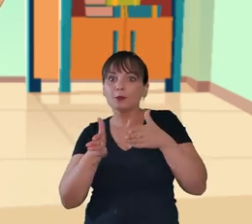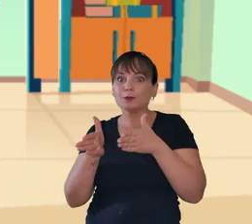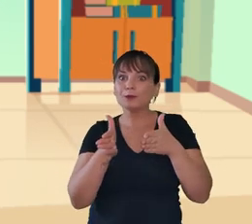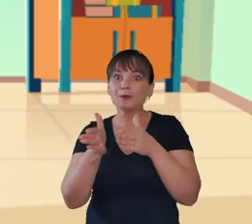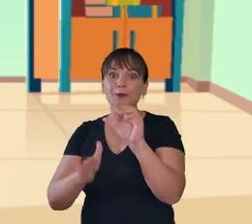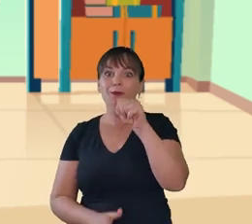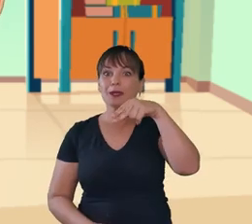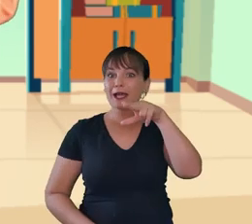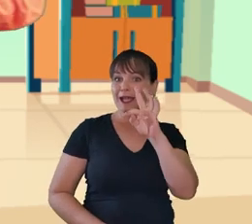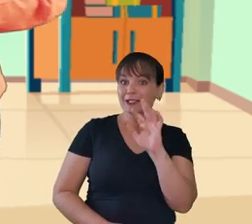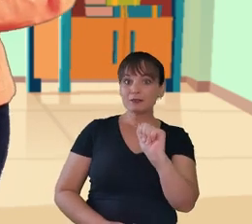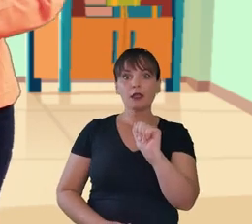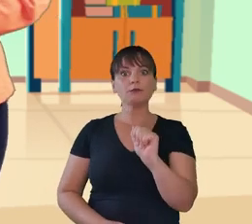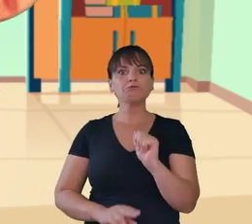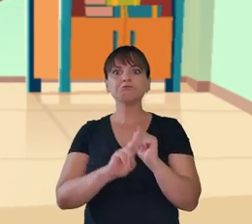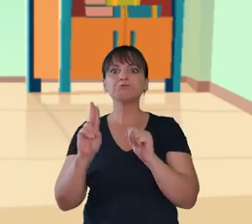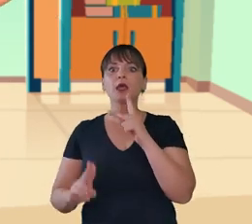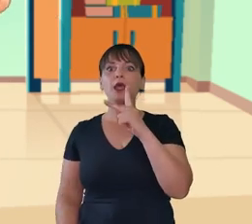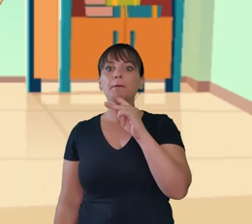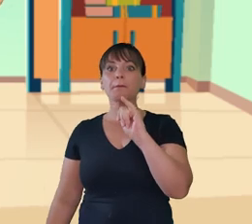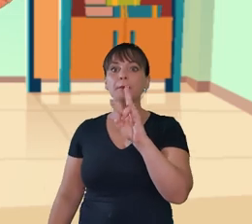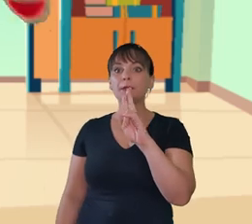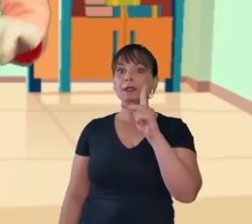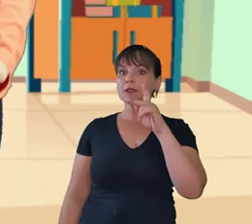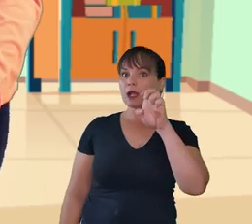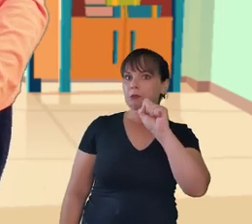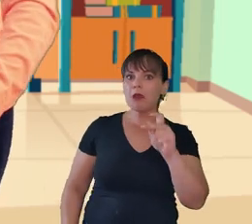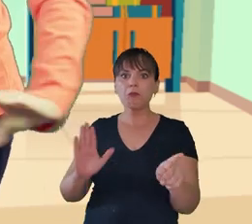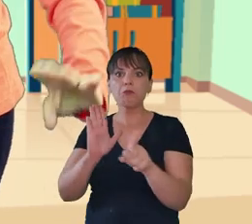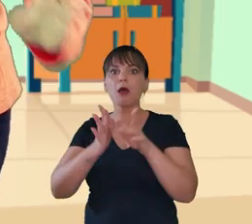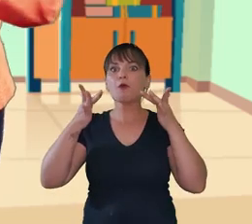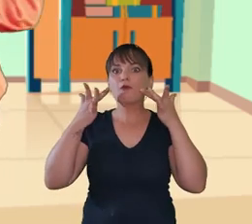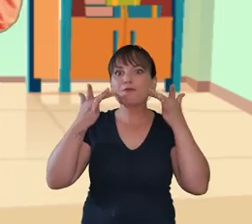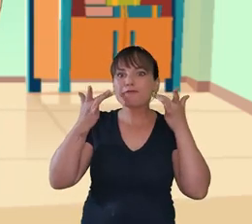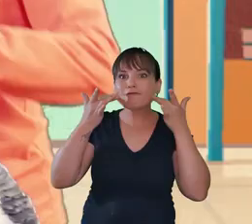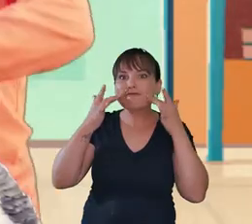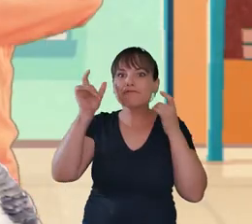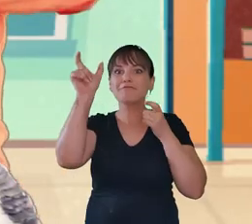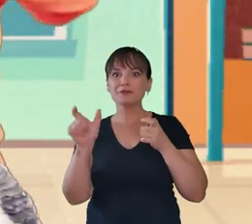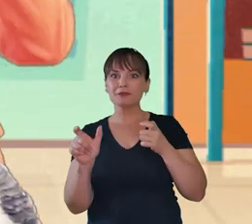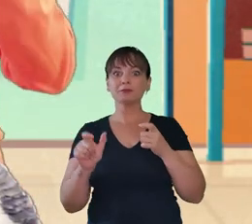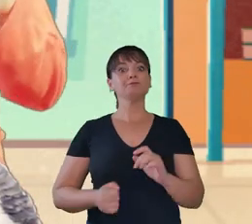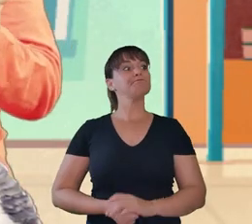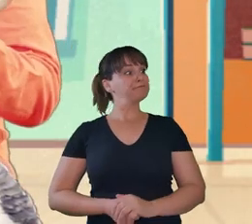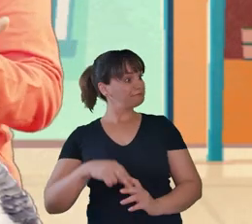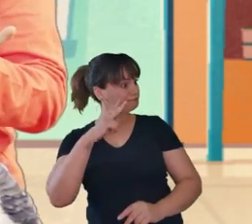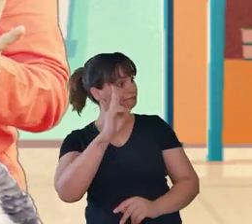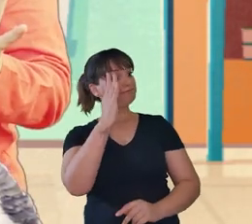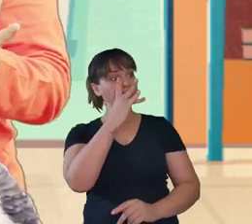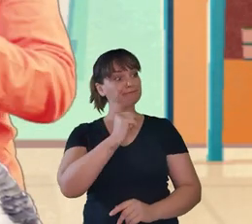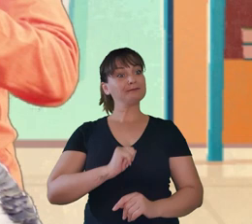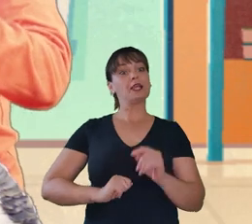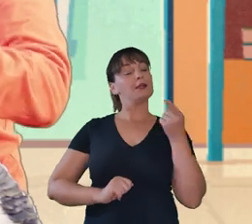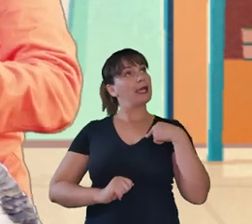Tapirapé, que em Tupi-Guarani. Hein? Não sabia disso. Viu? Interessante. Muito bonita. E os desenhos lá do